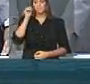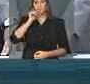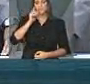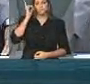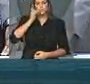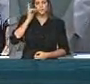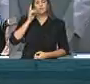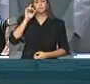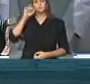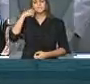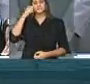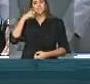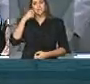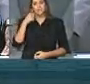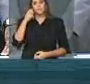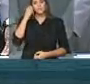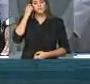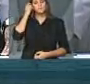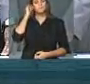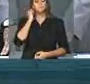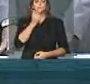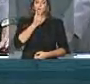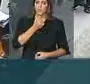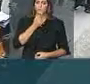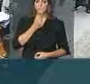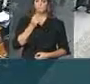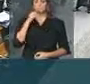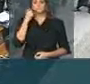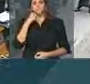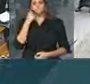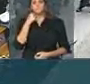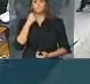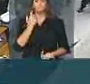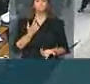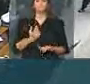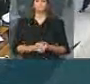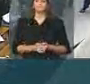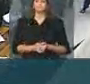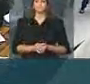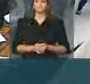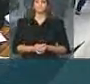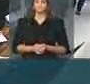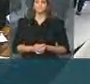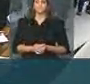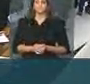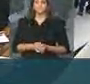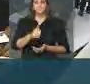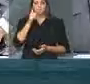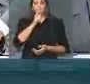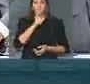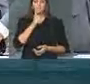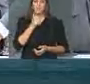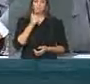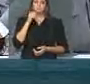deputadas deputados senadores e senadoras que os aprovam